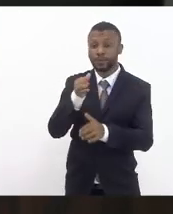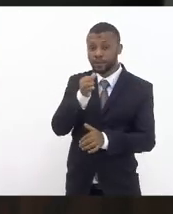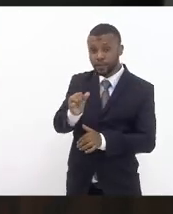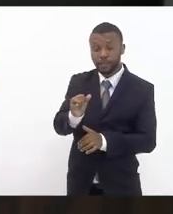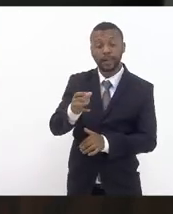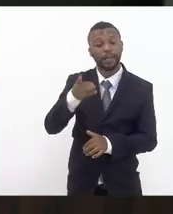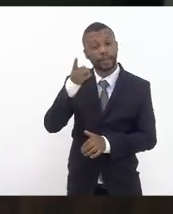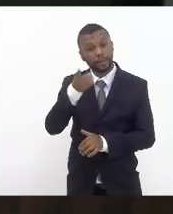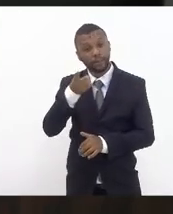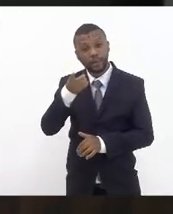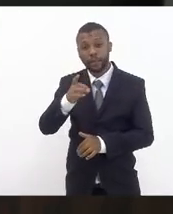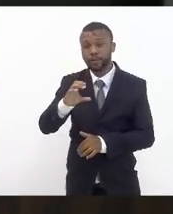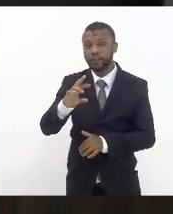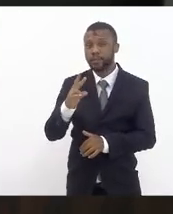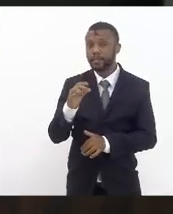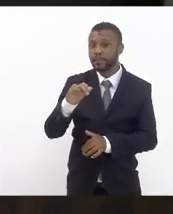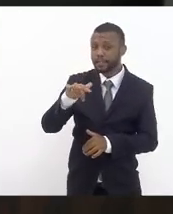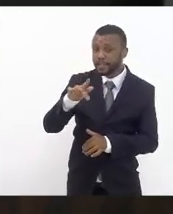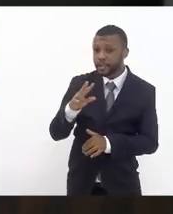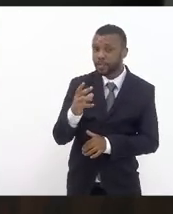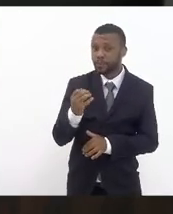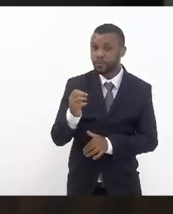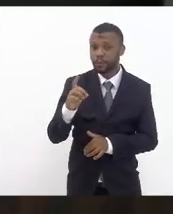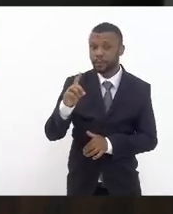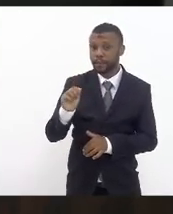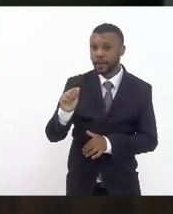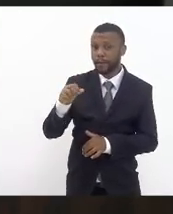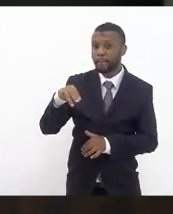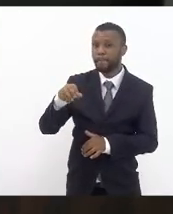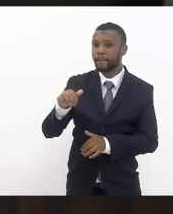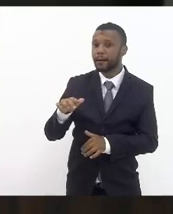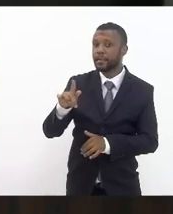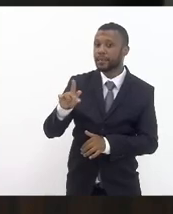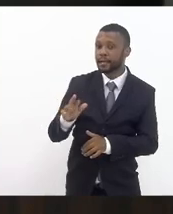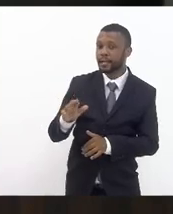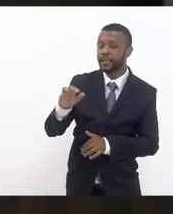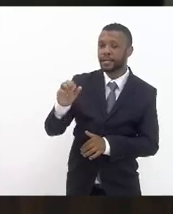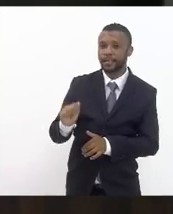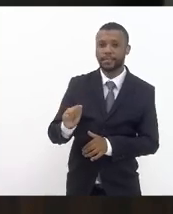Mangueira. Deputado Chiquinho da Mangueira.